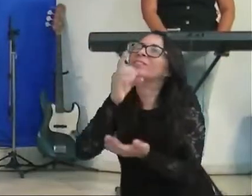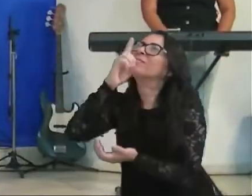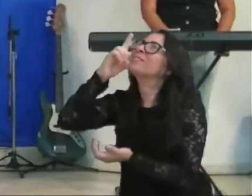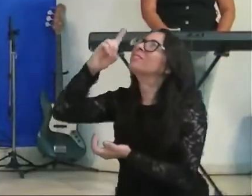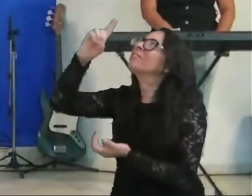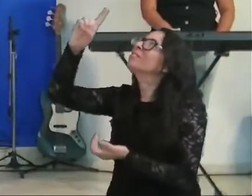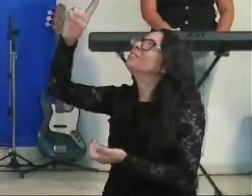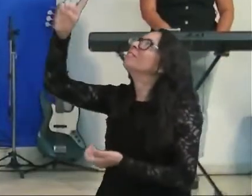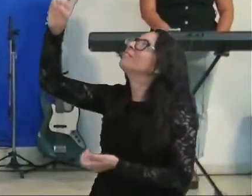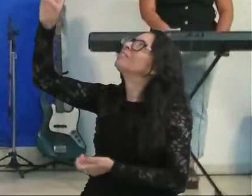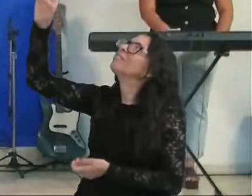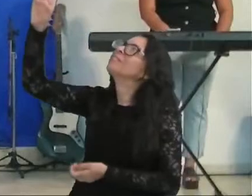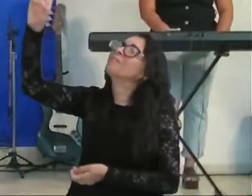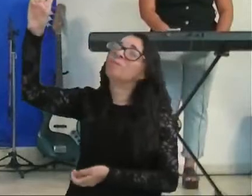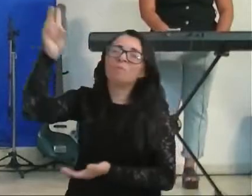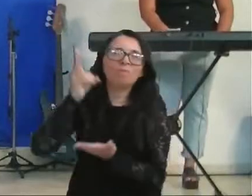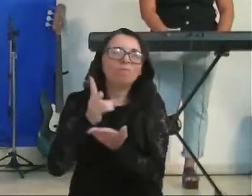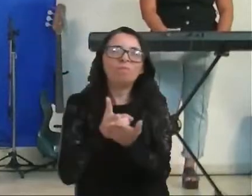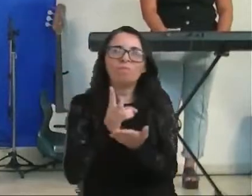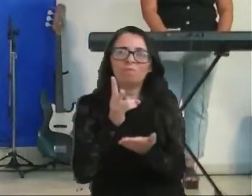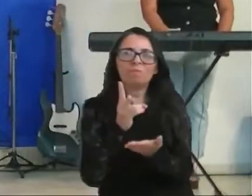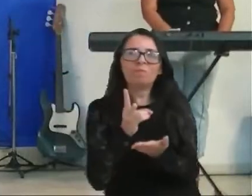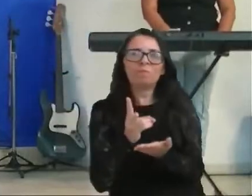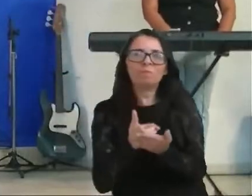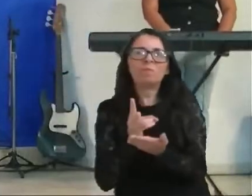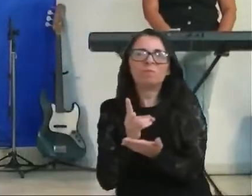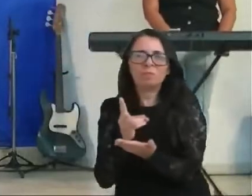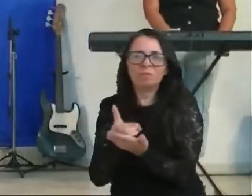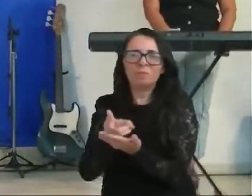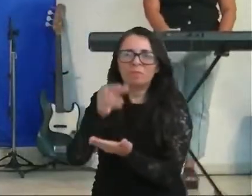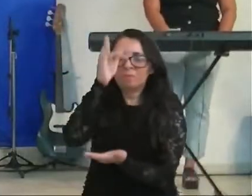em ti, eu confio